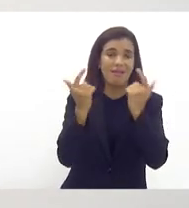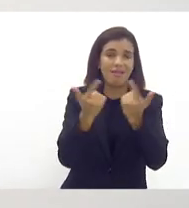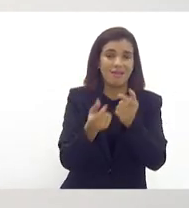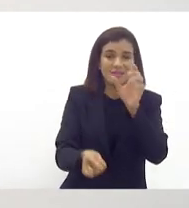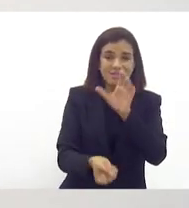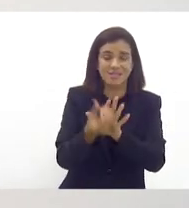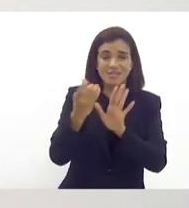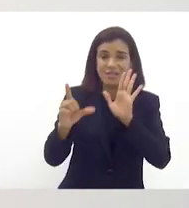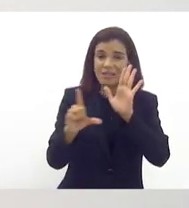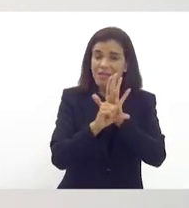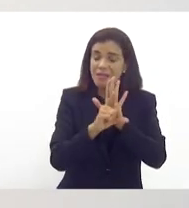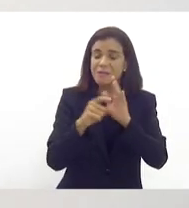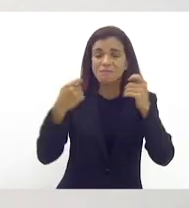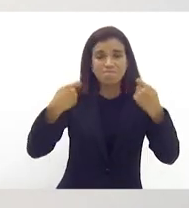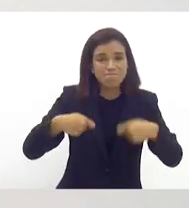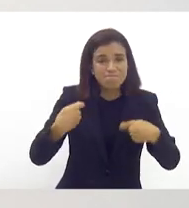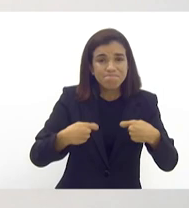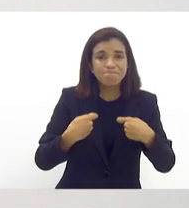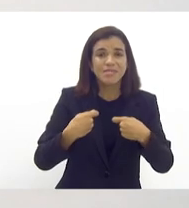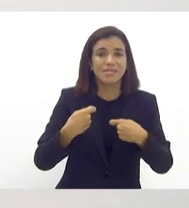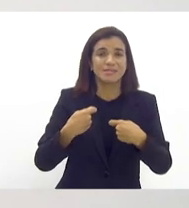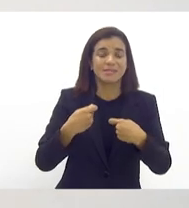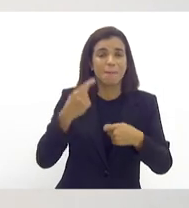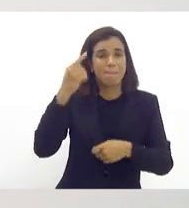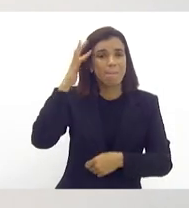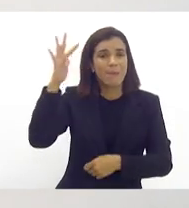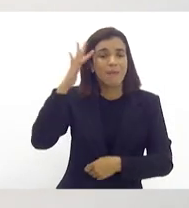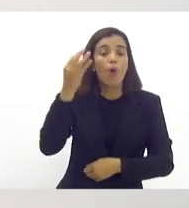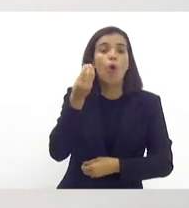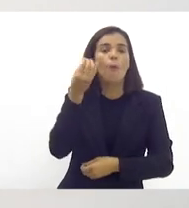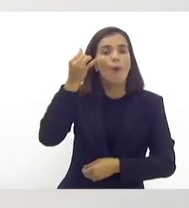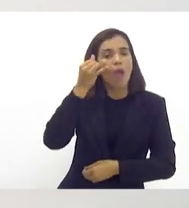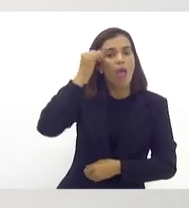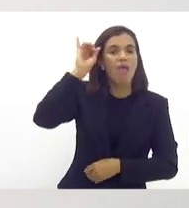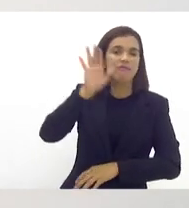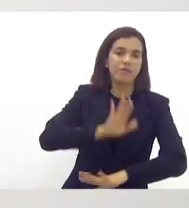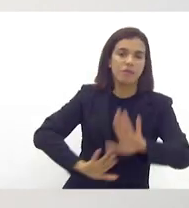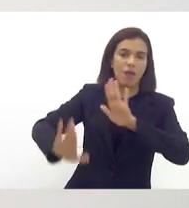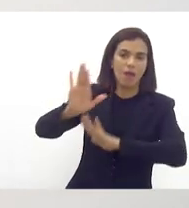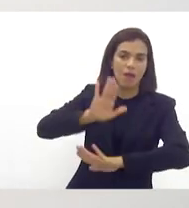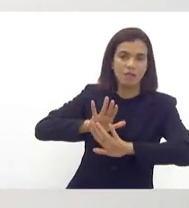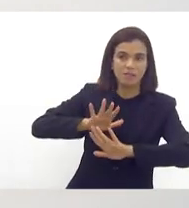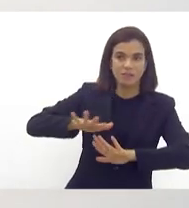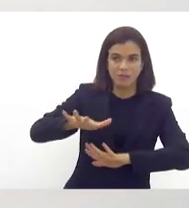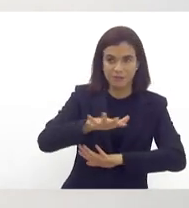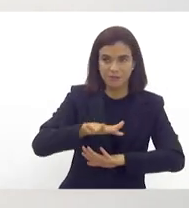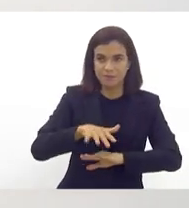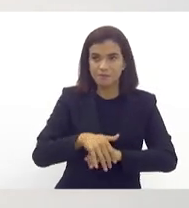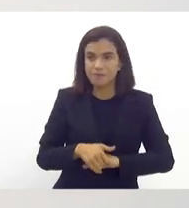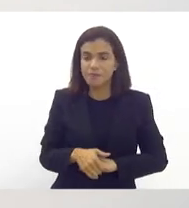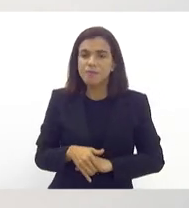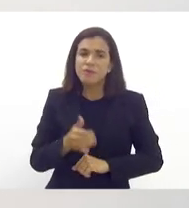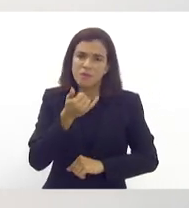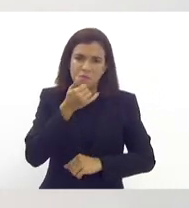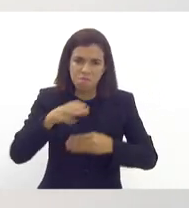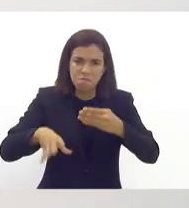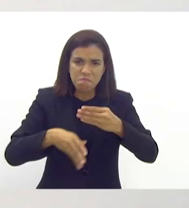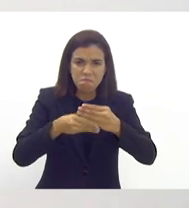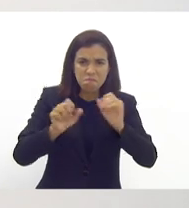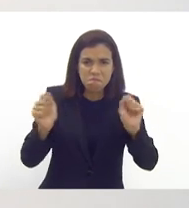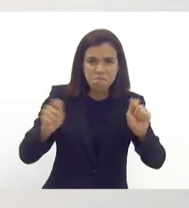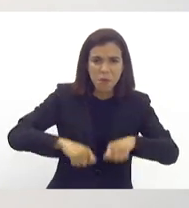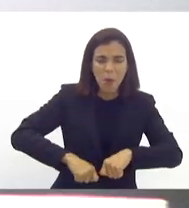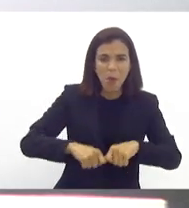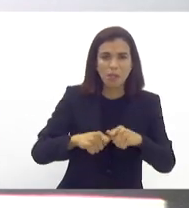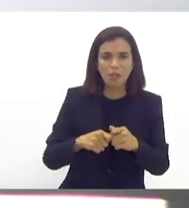tem que pensar em formas de como prevenir isso E aí tentando aqui Deputado deput doutor me permite só uma parte o que é